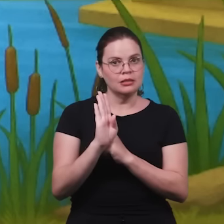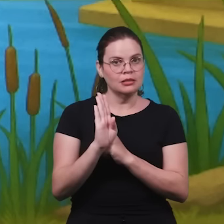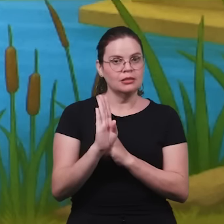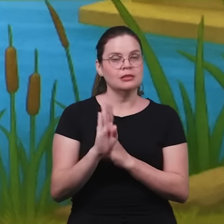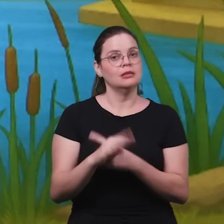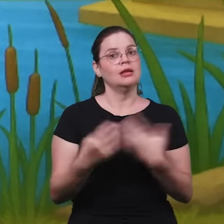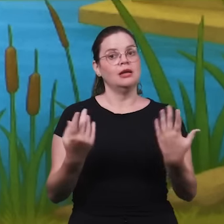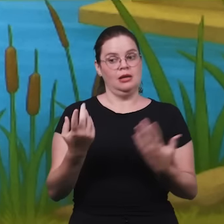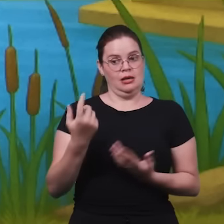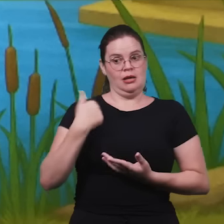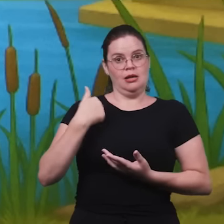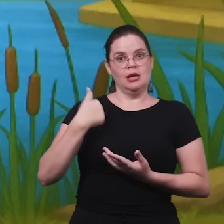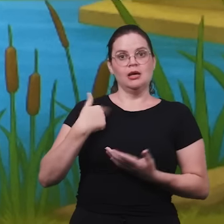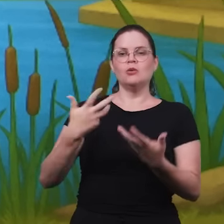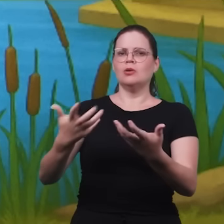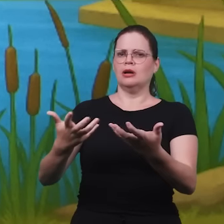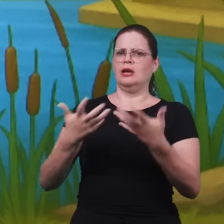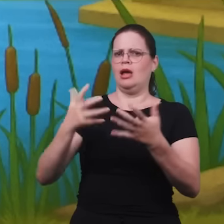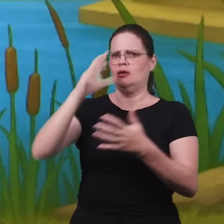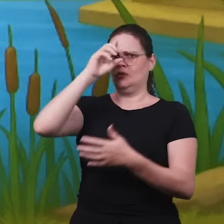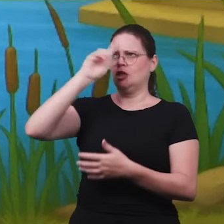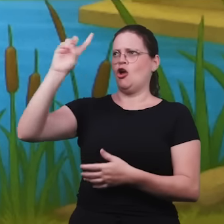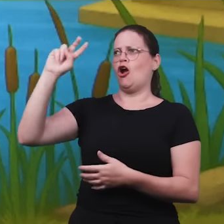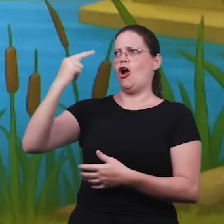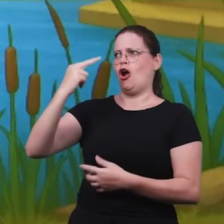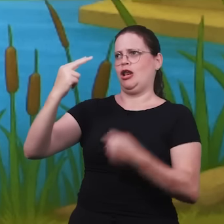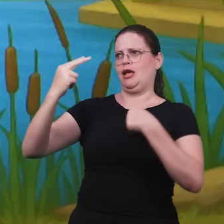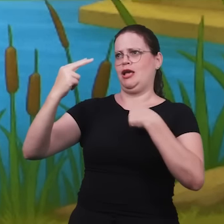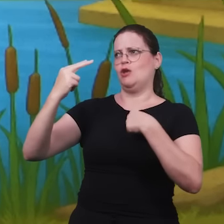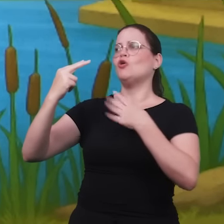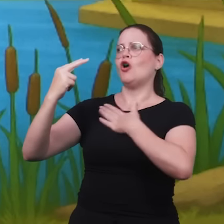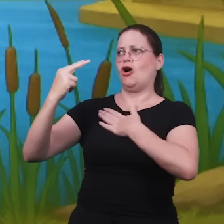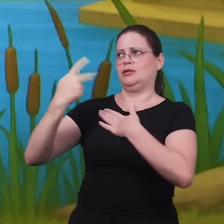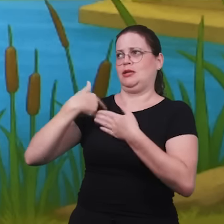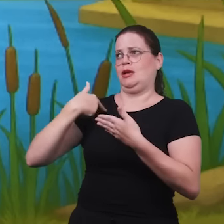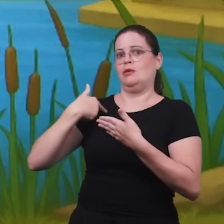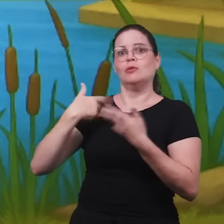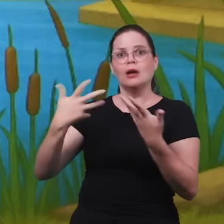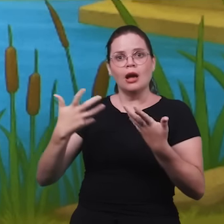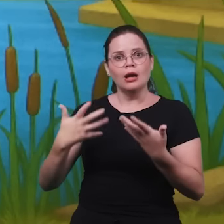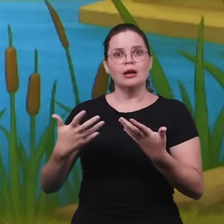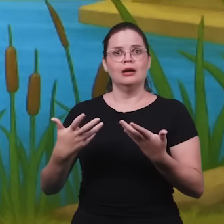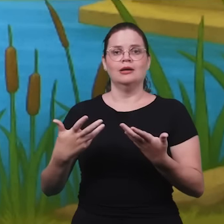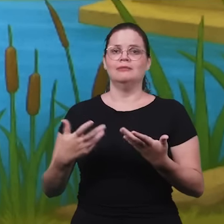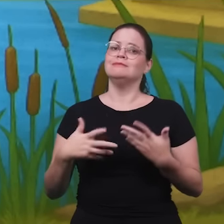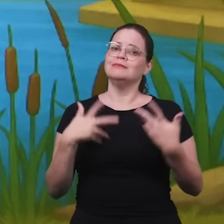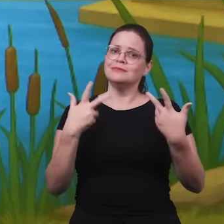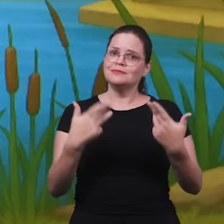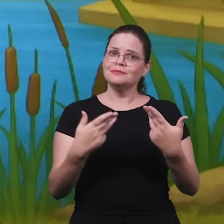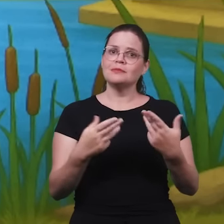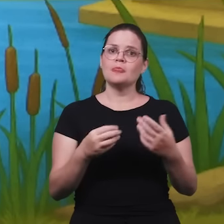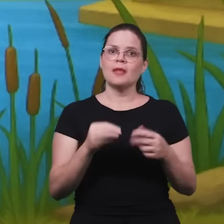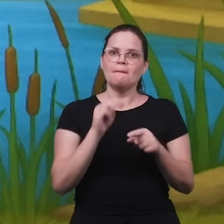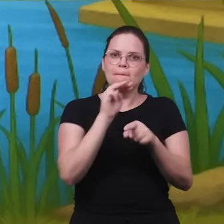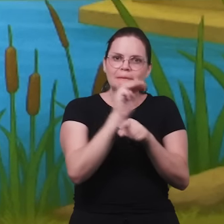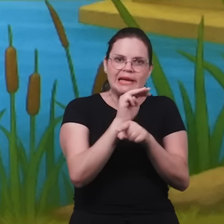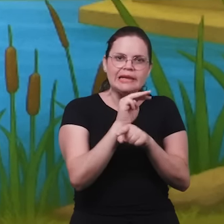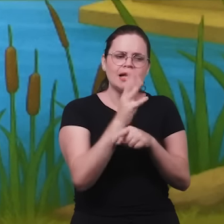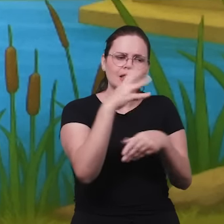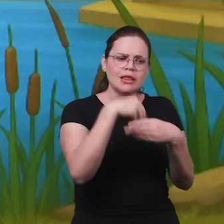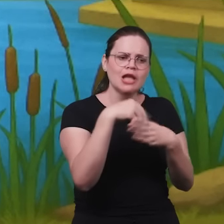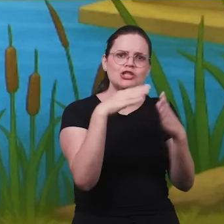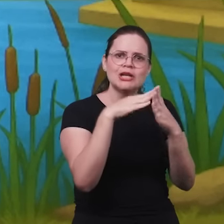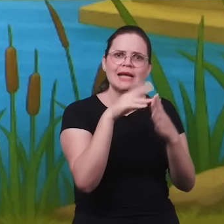quando escolhemos agradar a Deus. Miriam ouviu o ensino dos seus pais